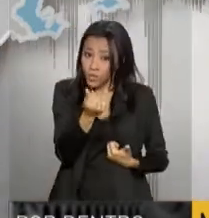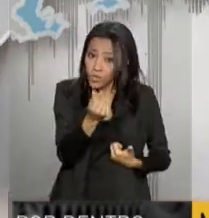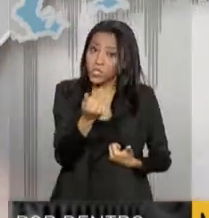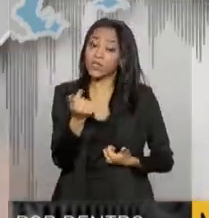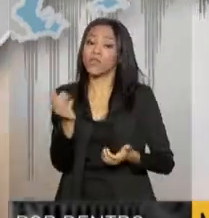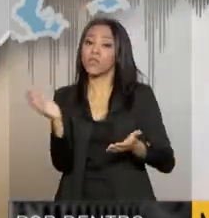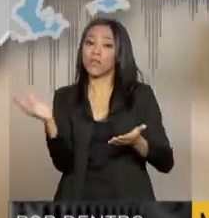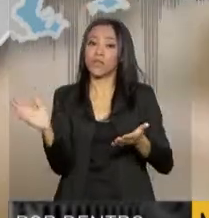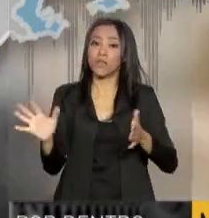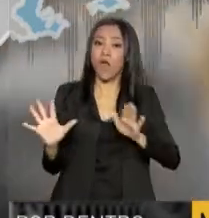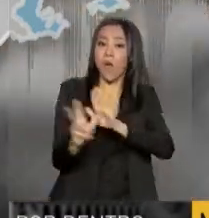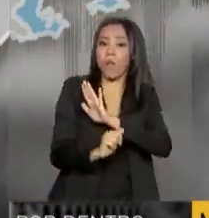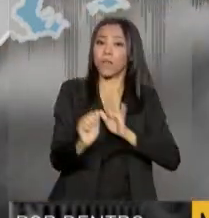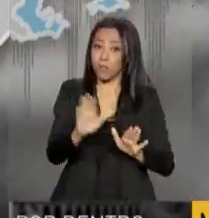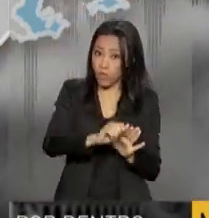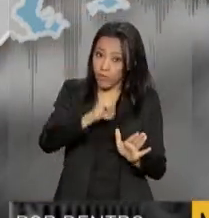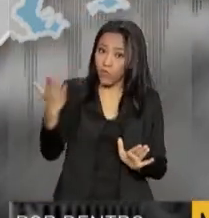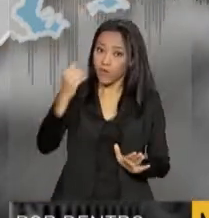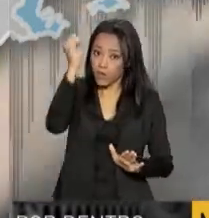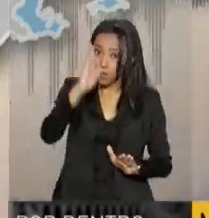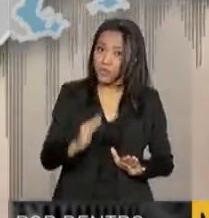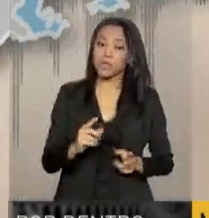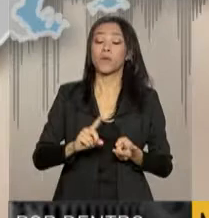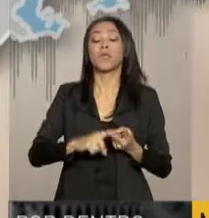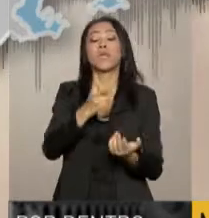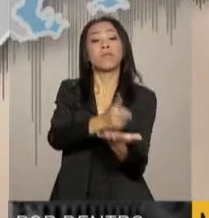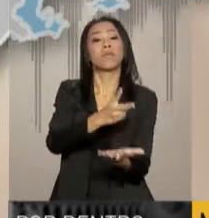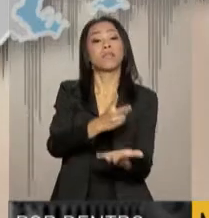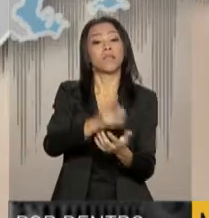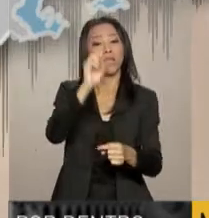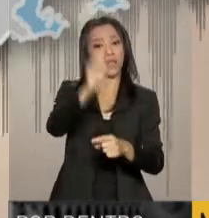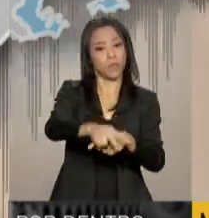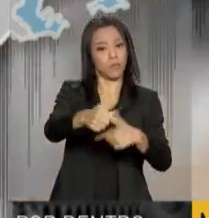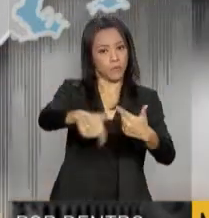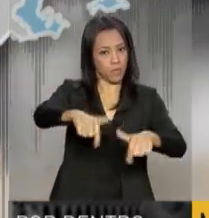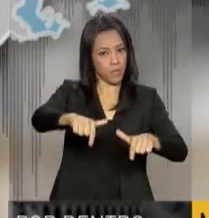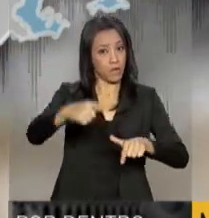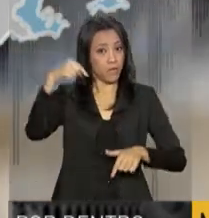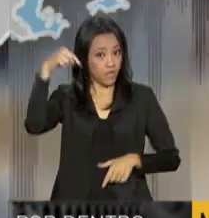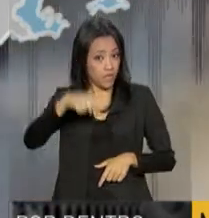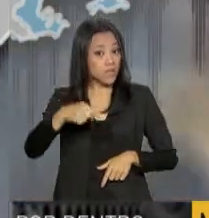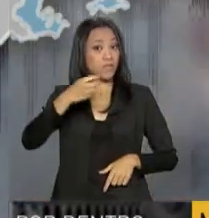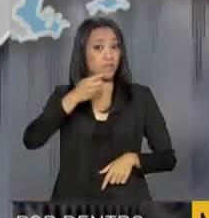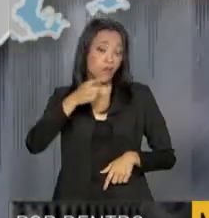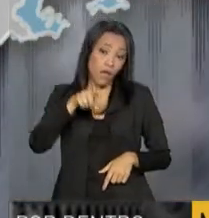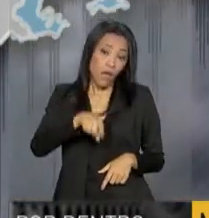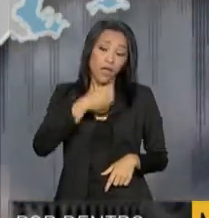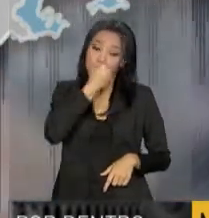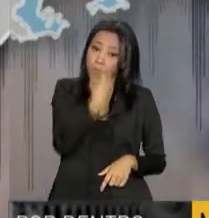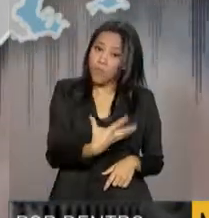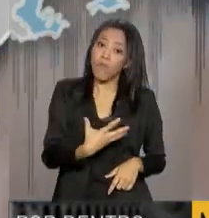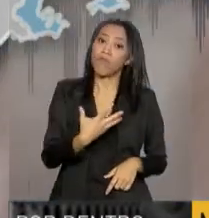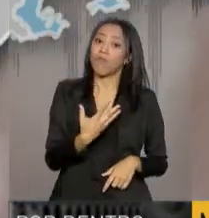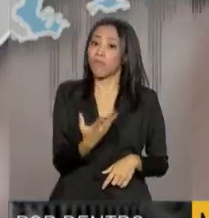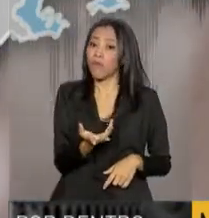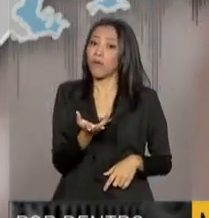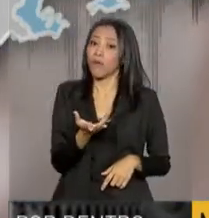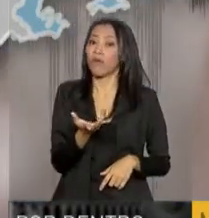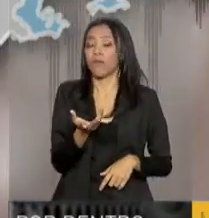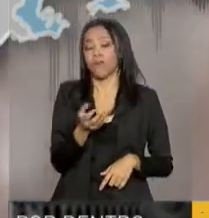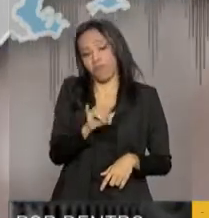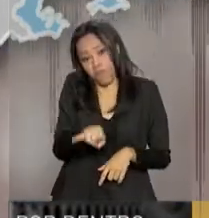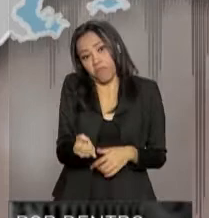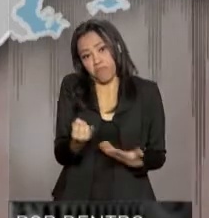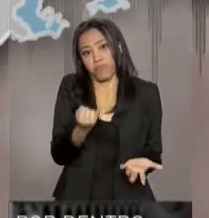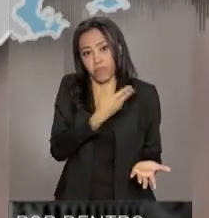ea preservação do emprego esse balanço é vantajoso para o governo ela pergunta do país